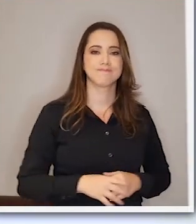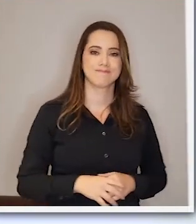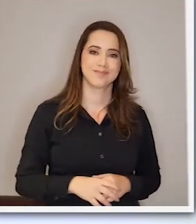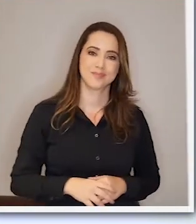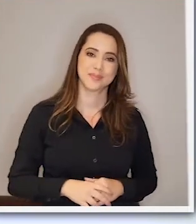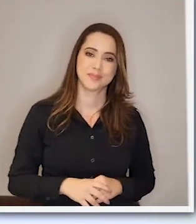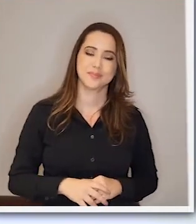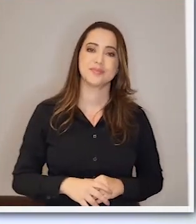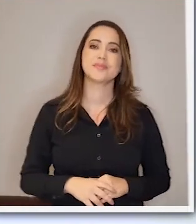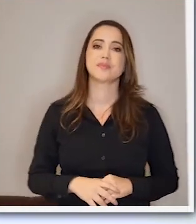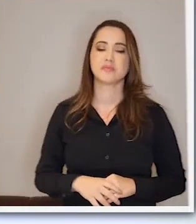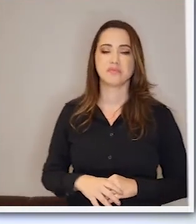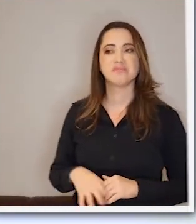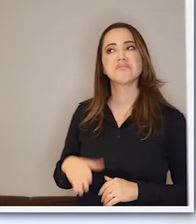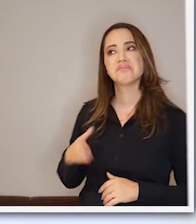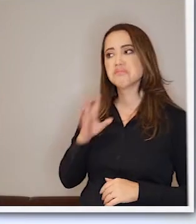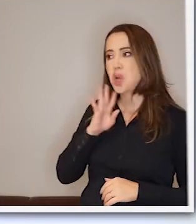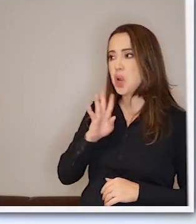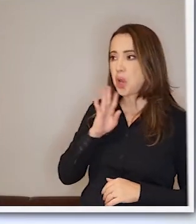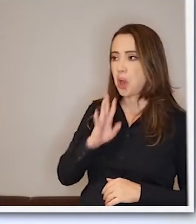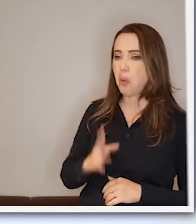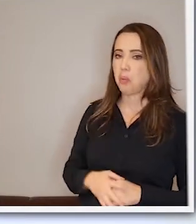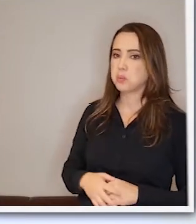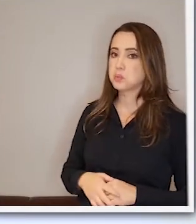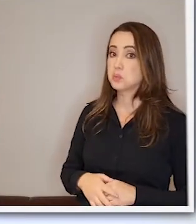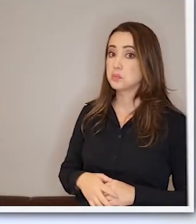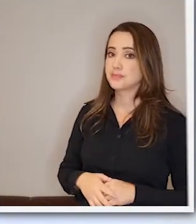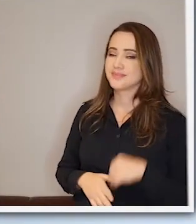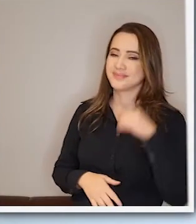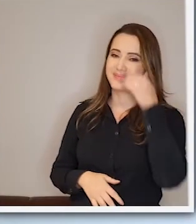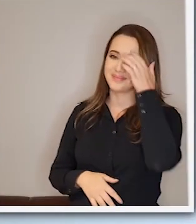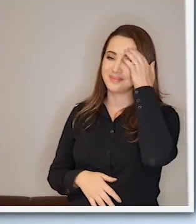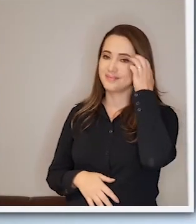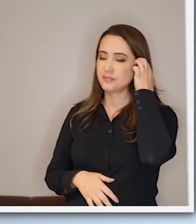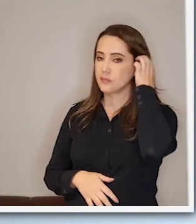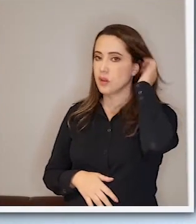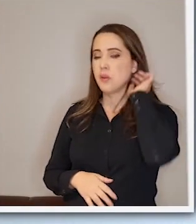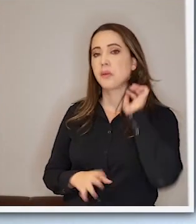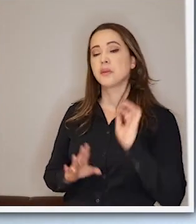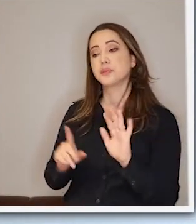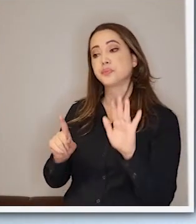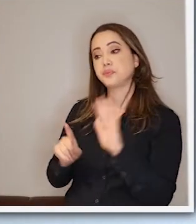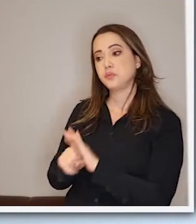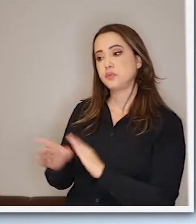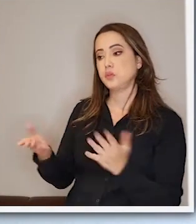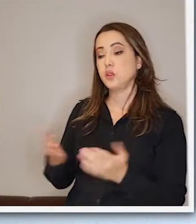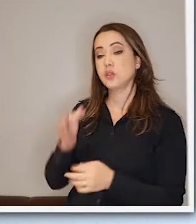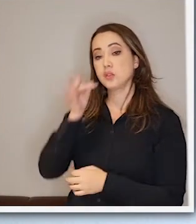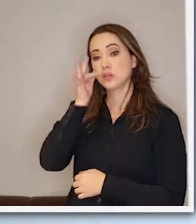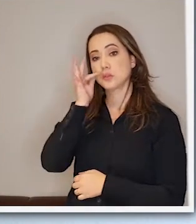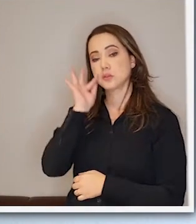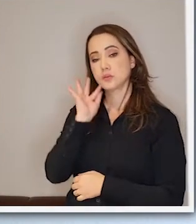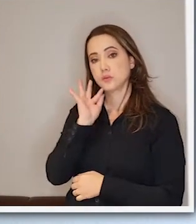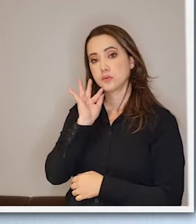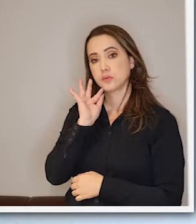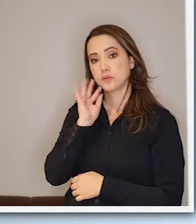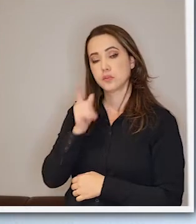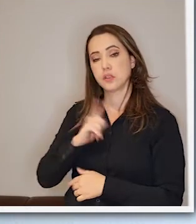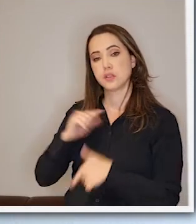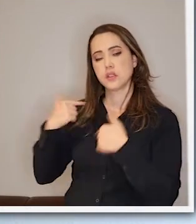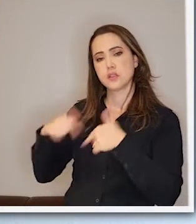cultura surda como sua forma de vida, seu modo de viver. Isso é bastante interessante.